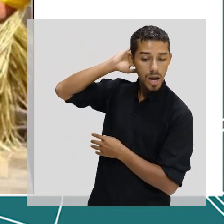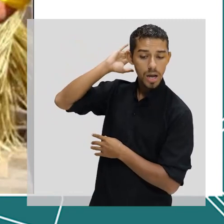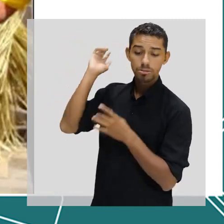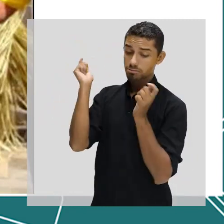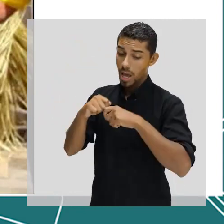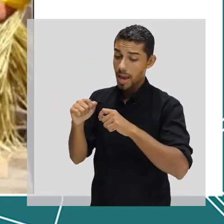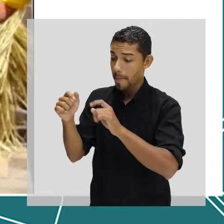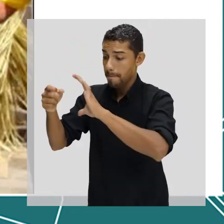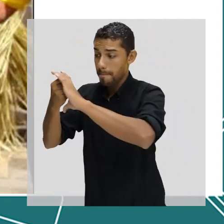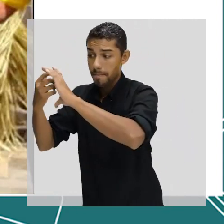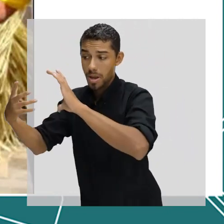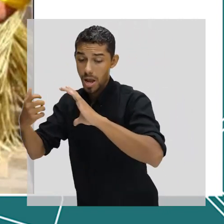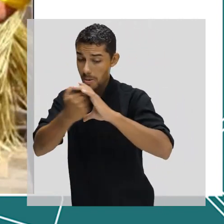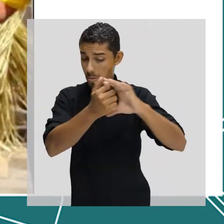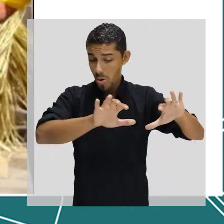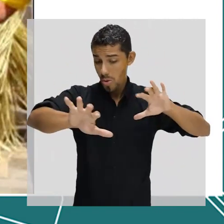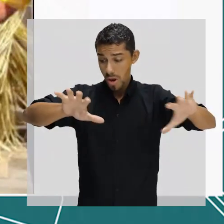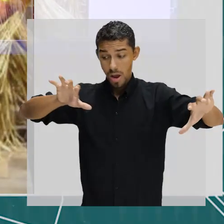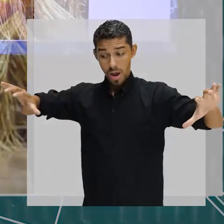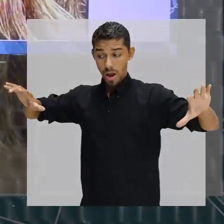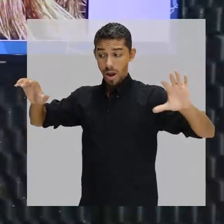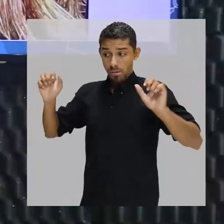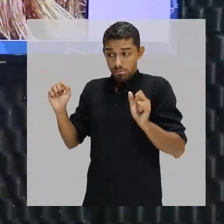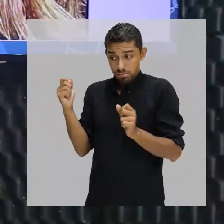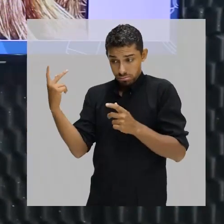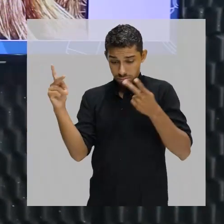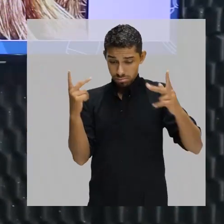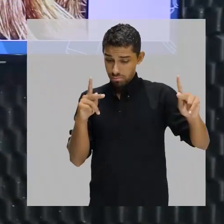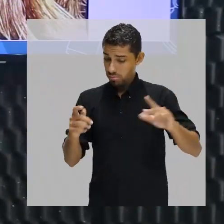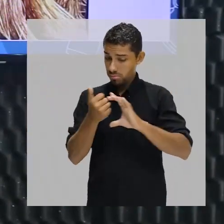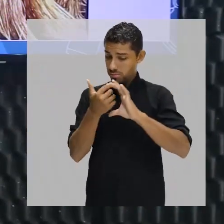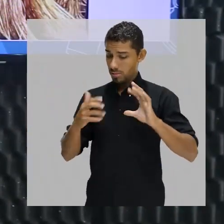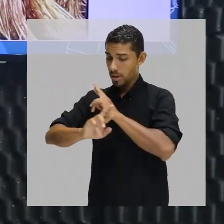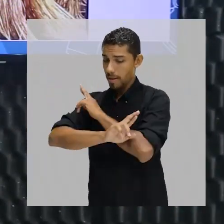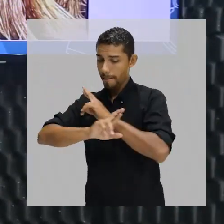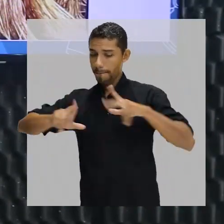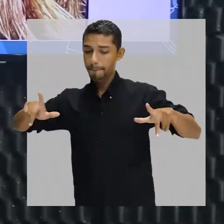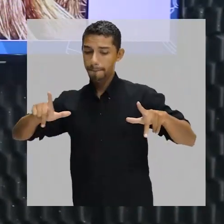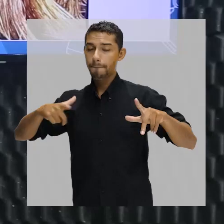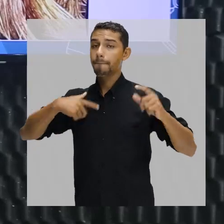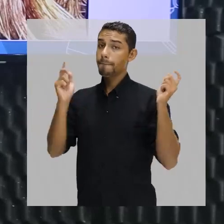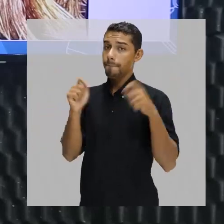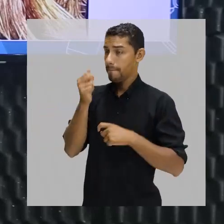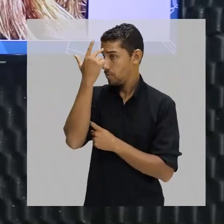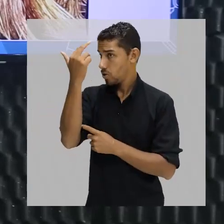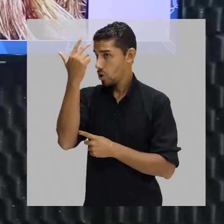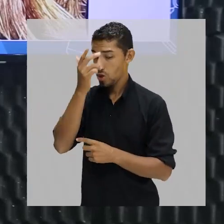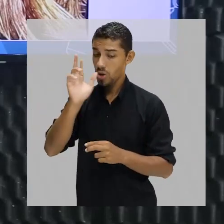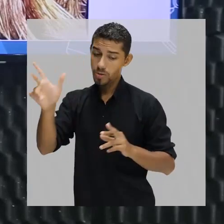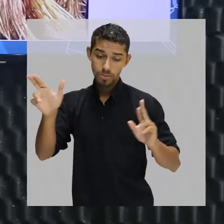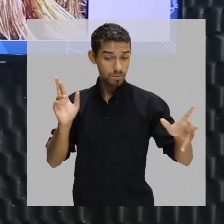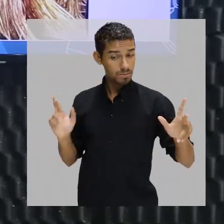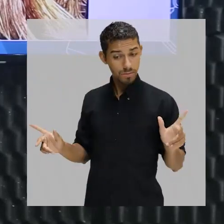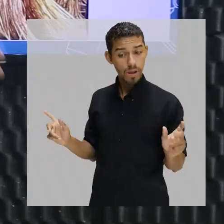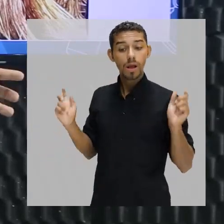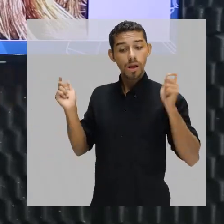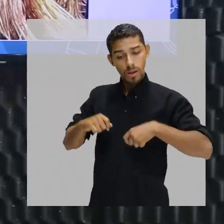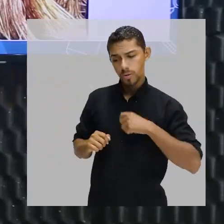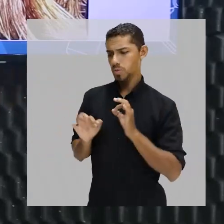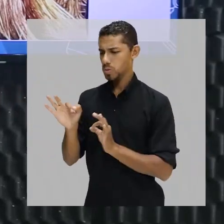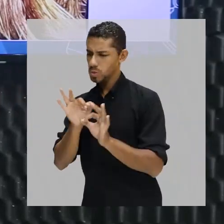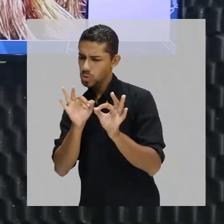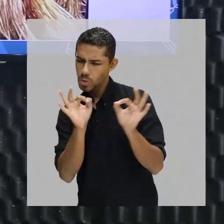peculiaridade específica da região, com um tipo de história, de dramaturgia completamente diferente. Parte de um eixo e vão se